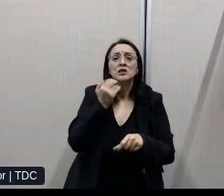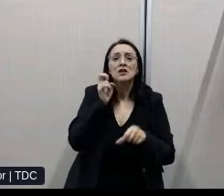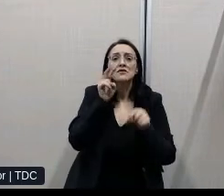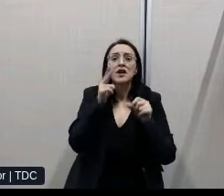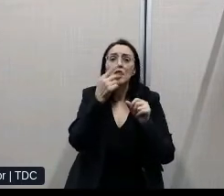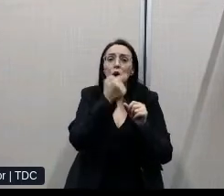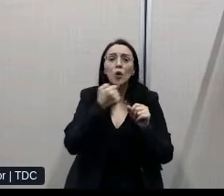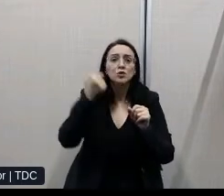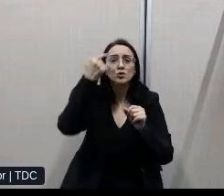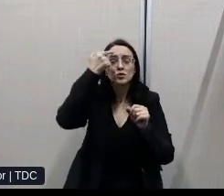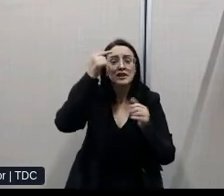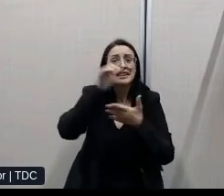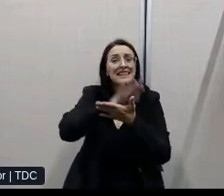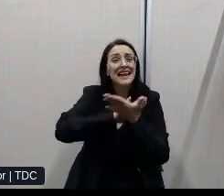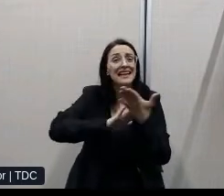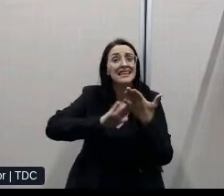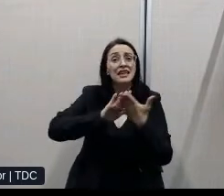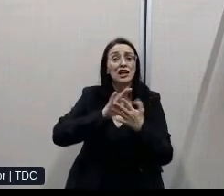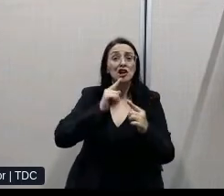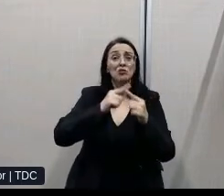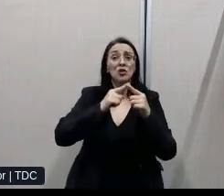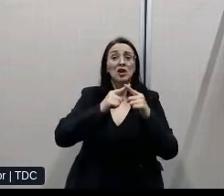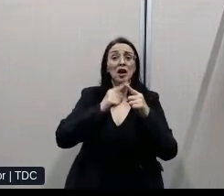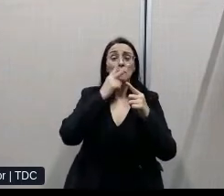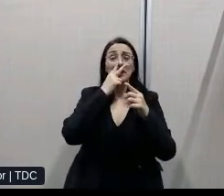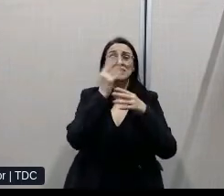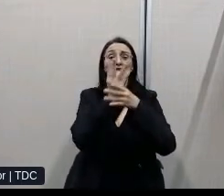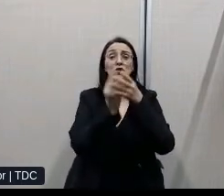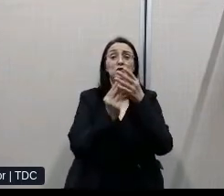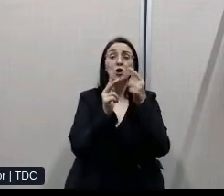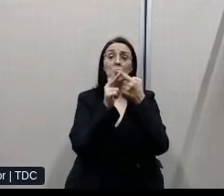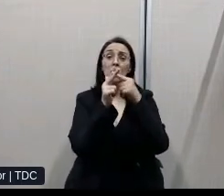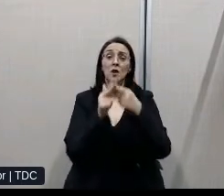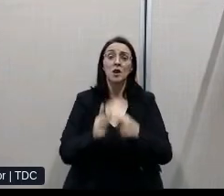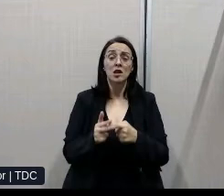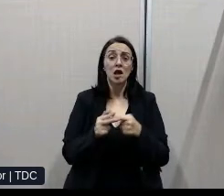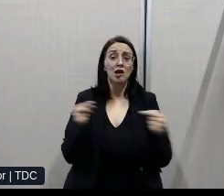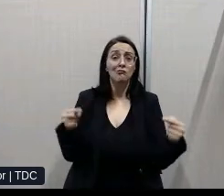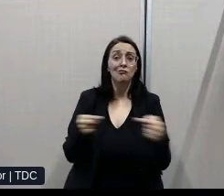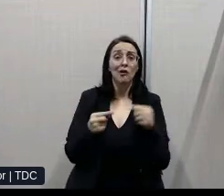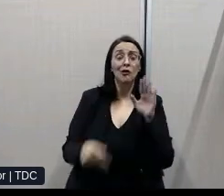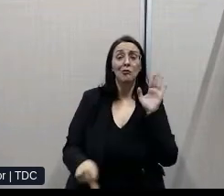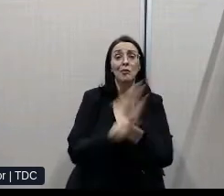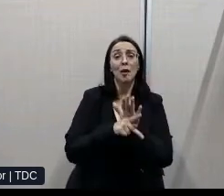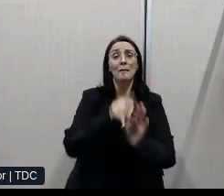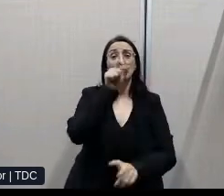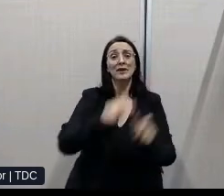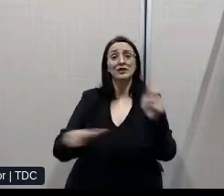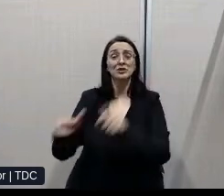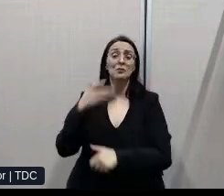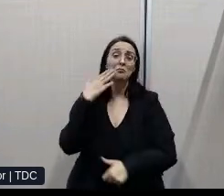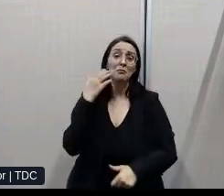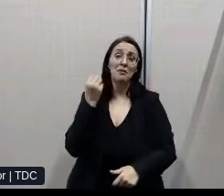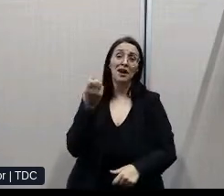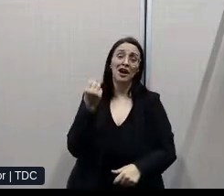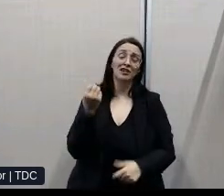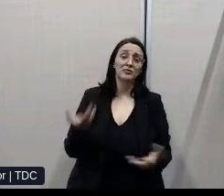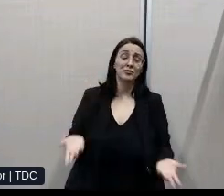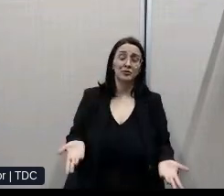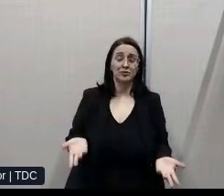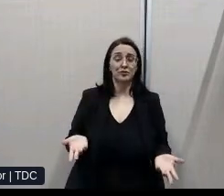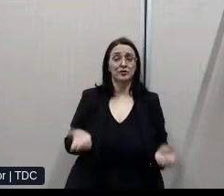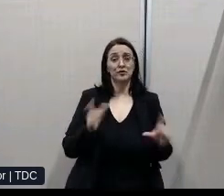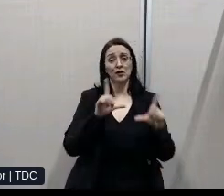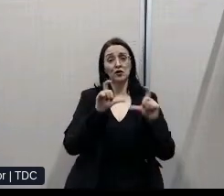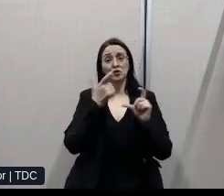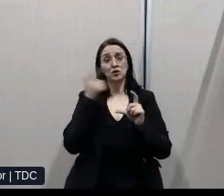nem o rosto dessas pessoas, porque é uma foto que está calibrada para pessoas brancas. Só que isso fica muito visível. Pode ir para a